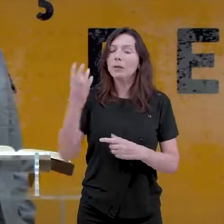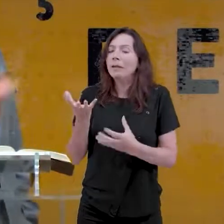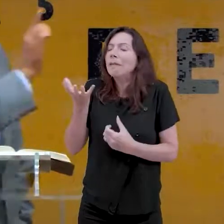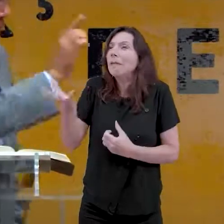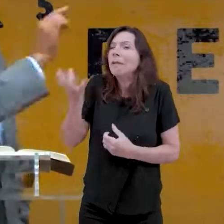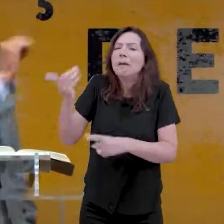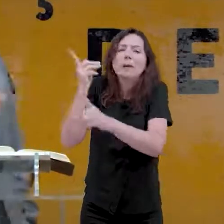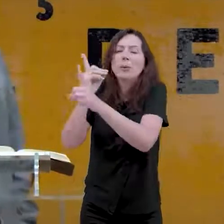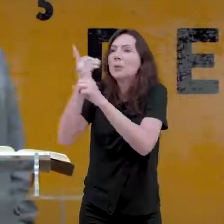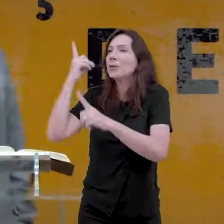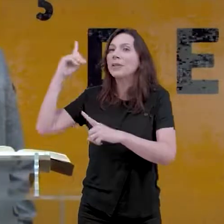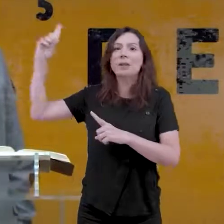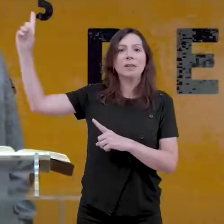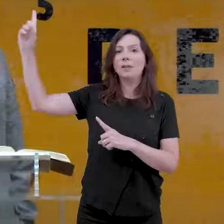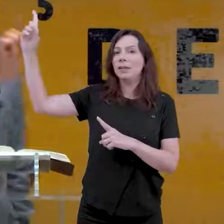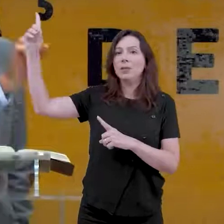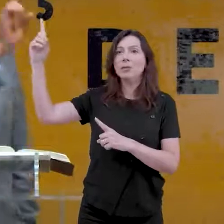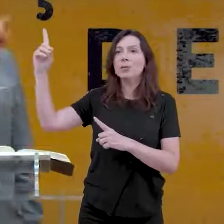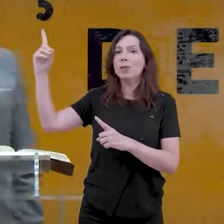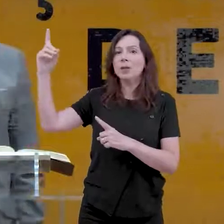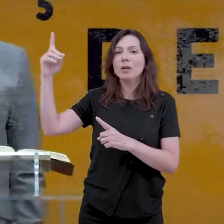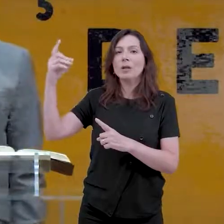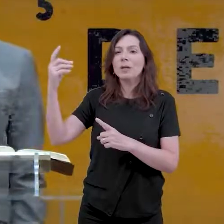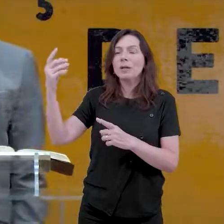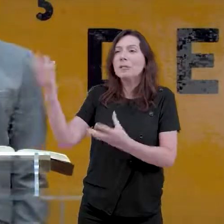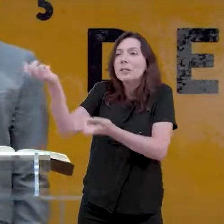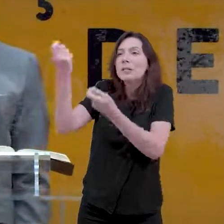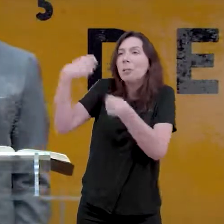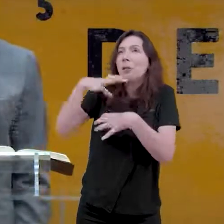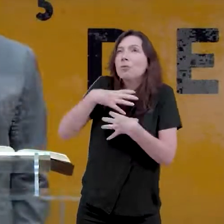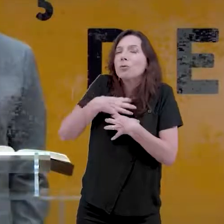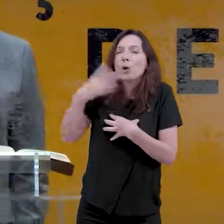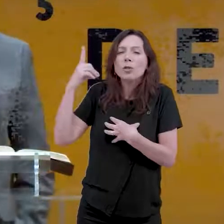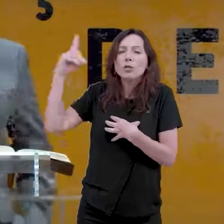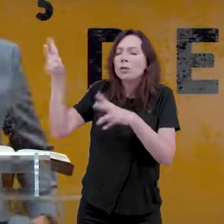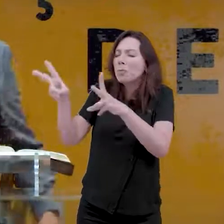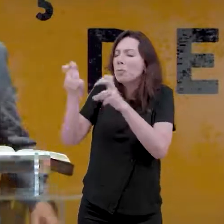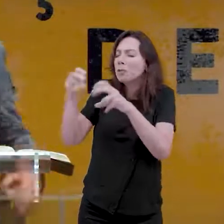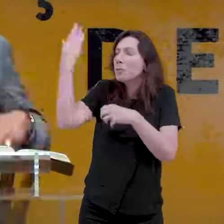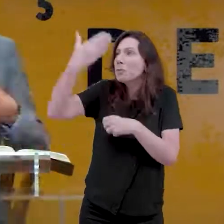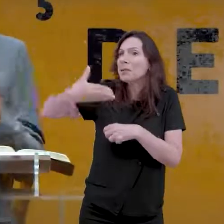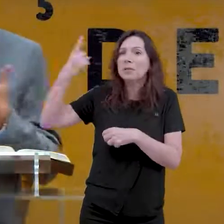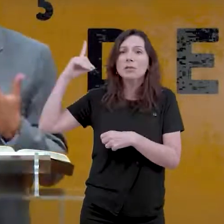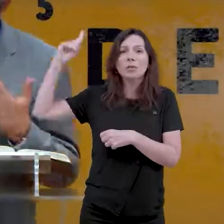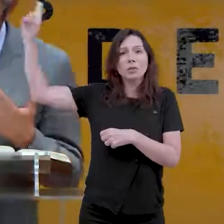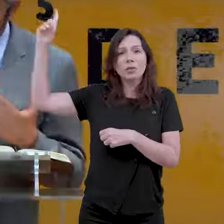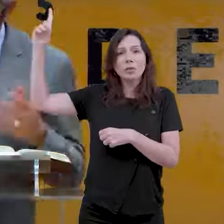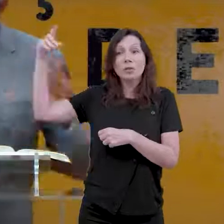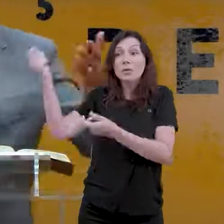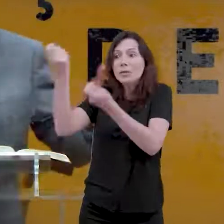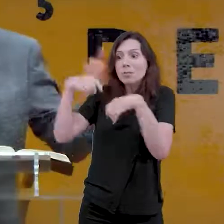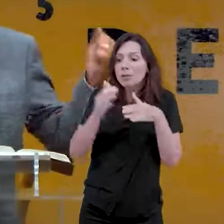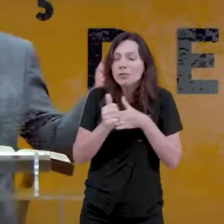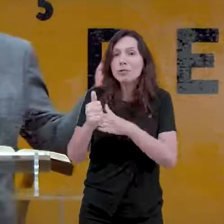Deus, ouvir uma palavra de Deus, receber um toque de Deus, receber uma direção de Deus. Todo o seu